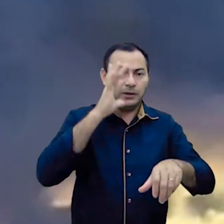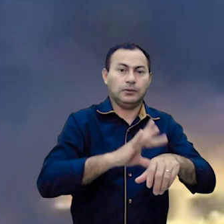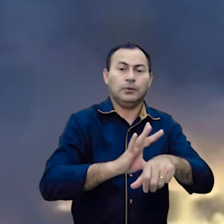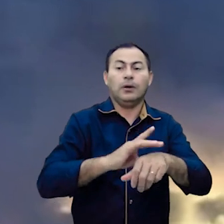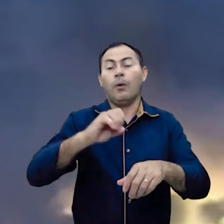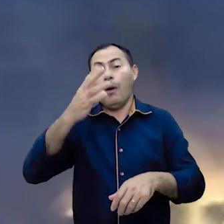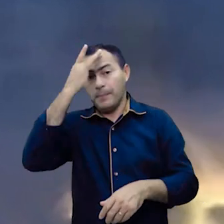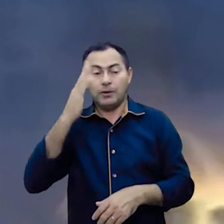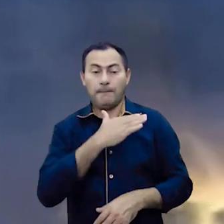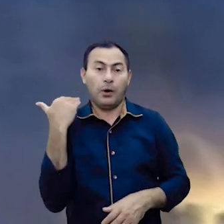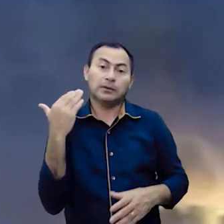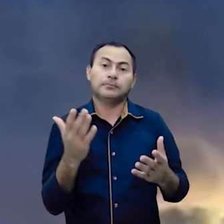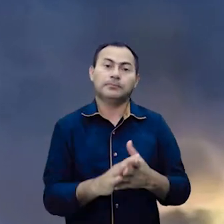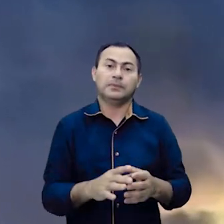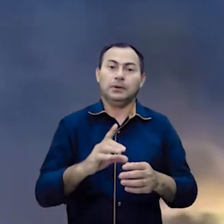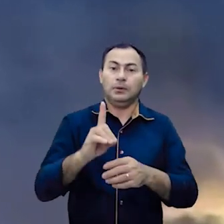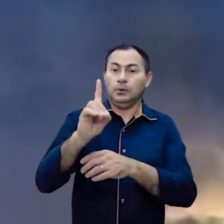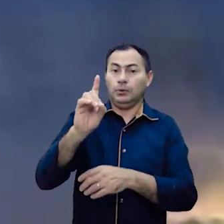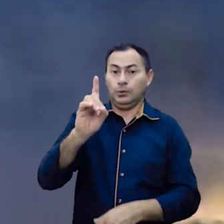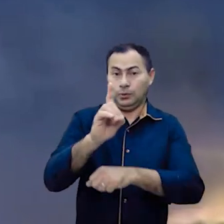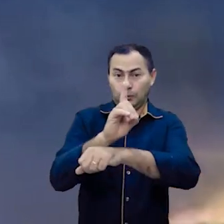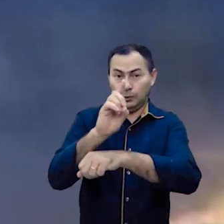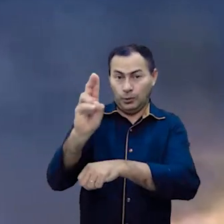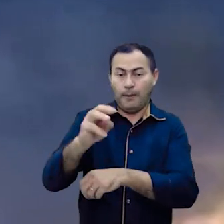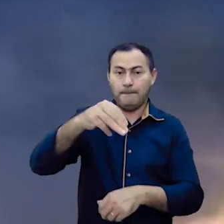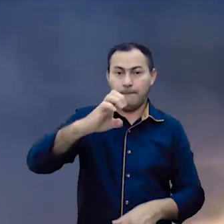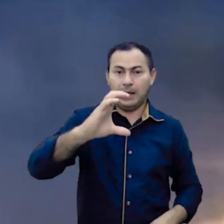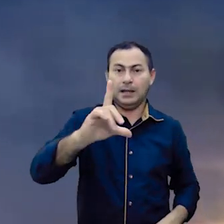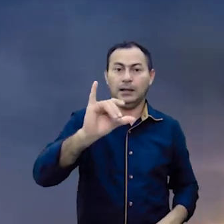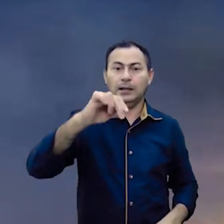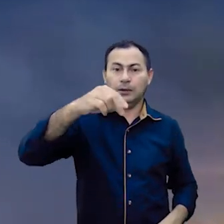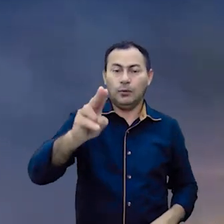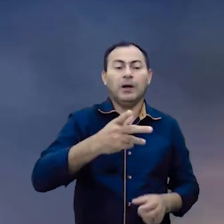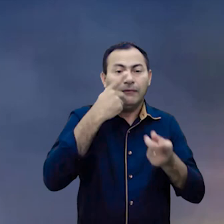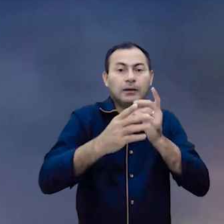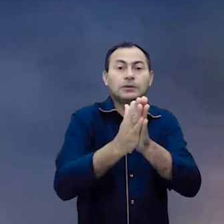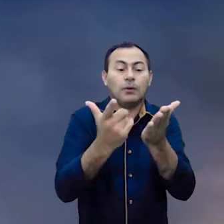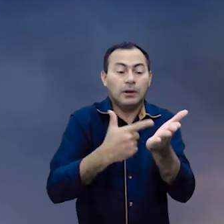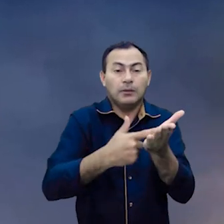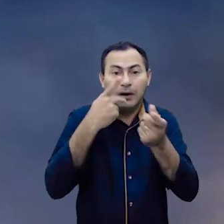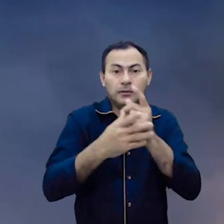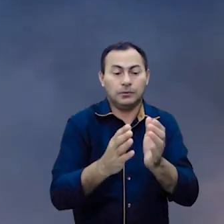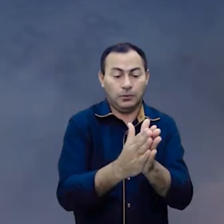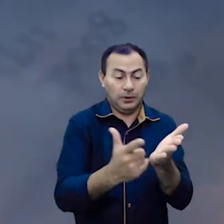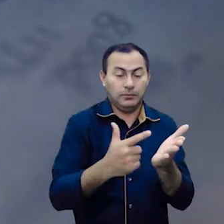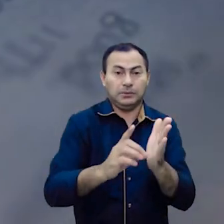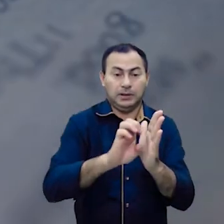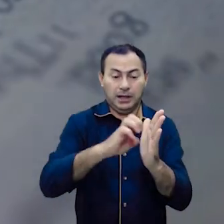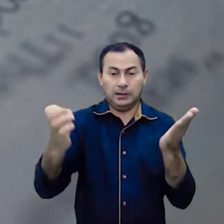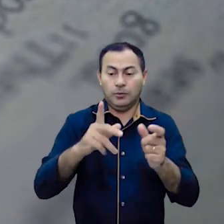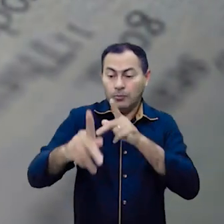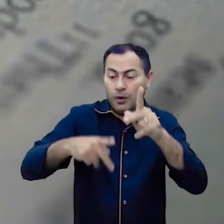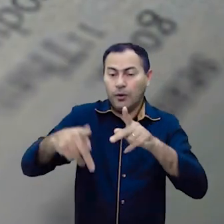se tocar uma pessoa doente uma pessoa morta o doutor utiliza muitas ilustrações de Moisés no seu livro no